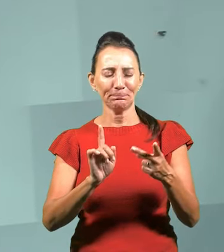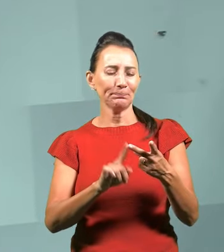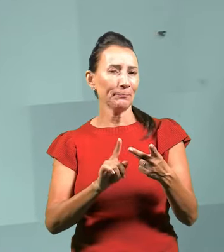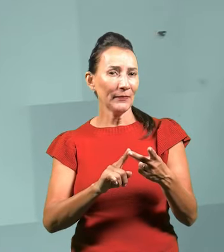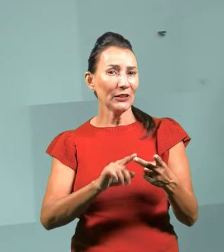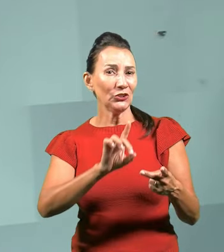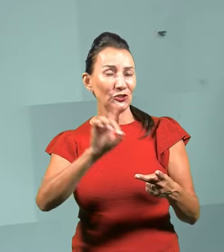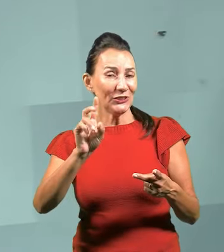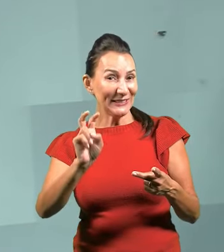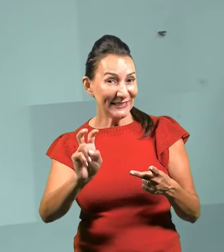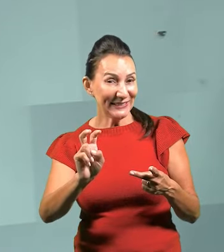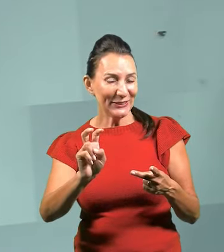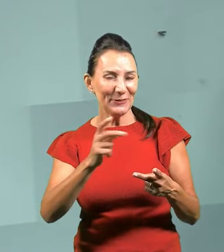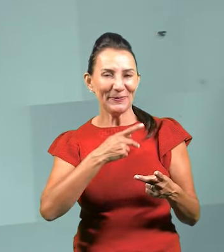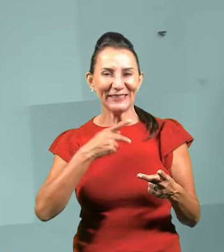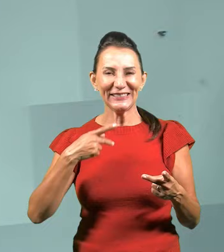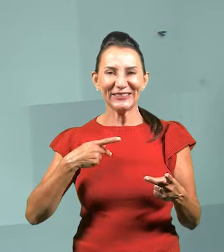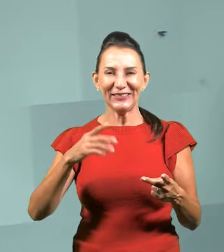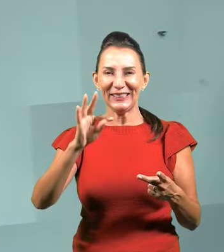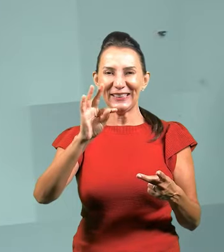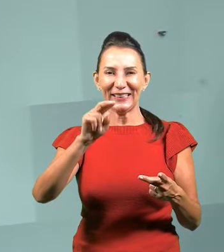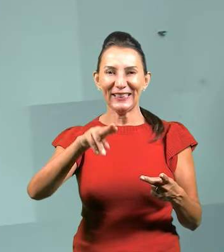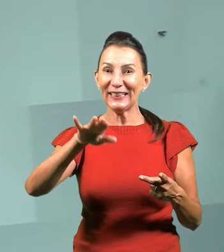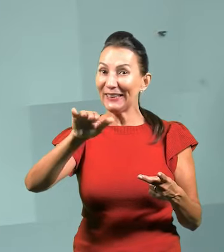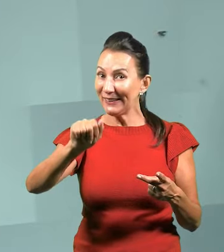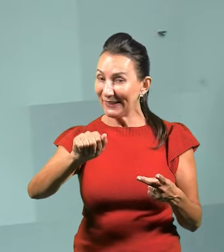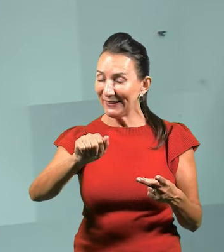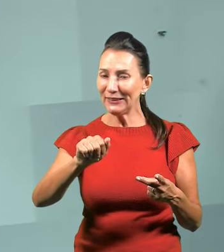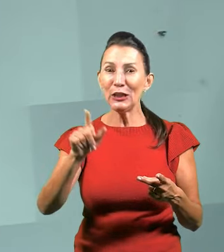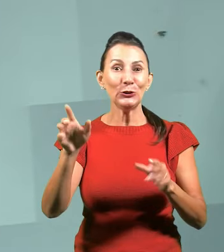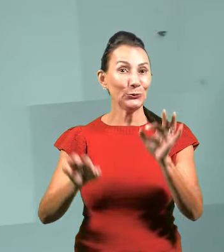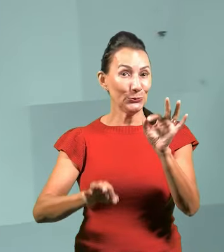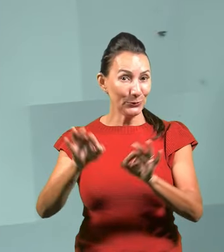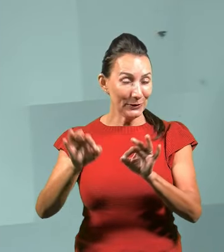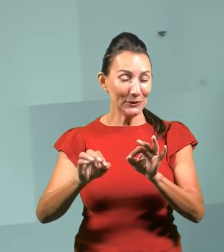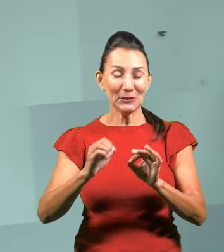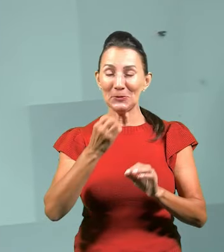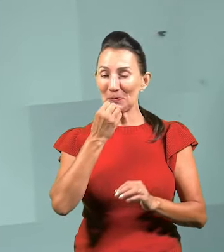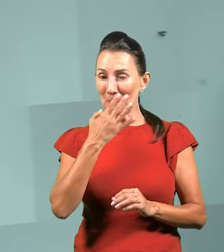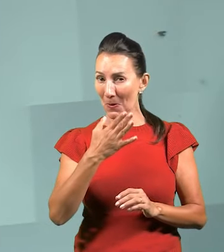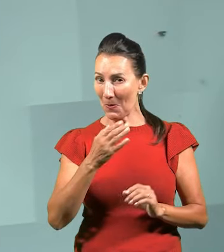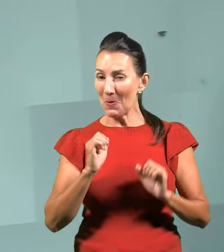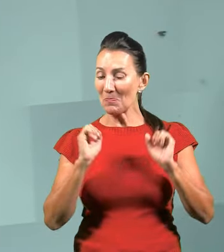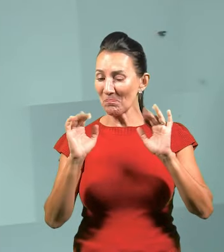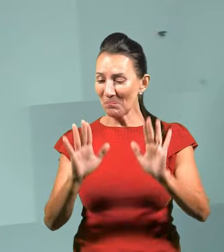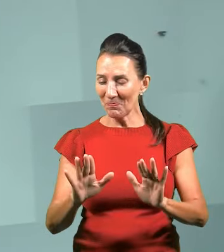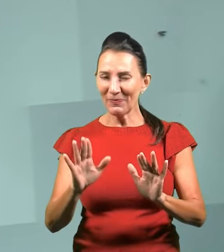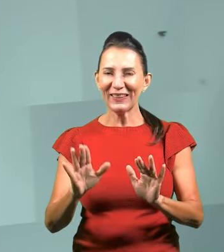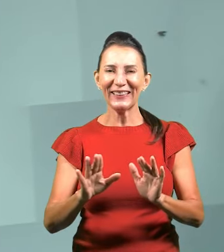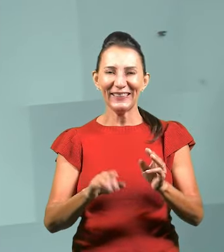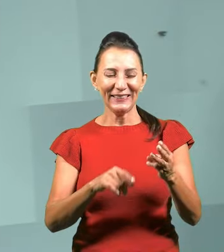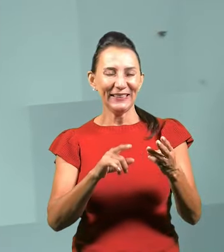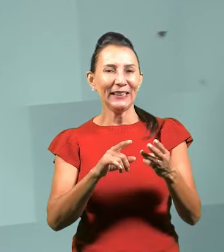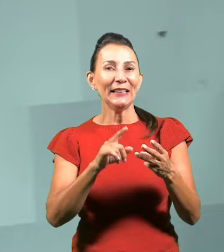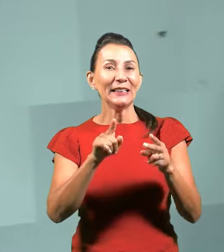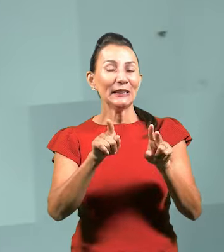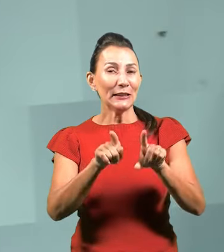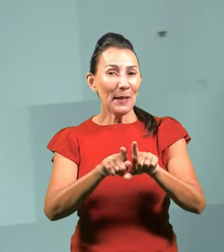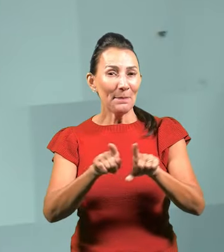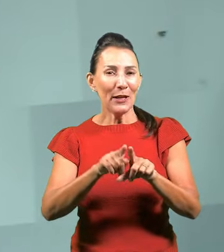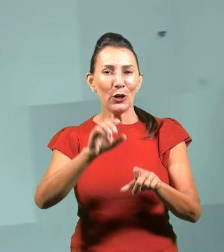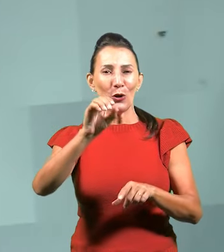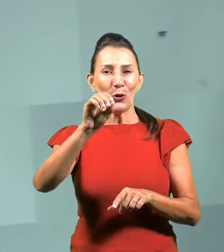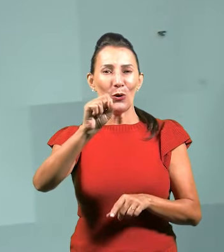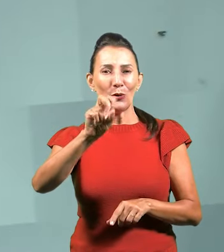No dia 4 ele também, no dia 5 Tânia Tereza. Que legal, aquela juíza abençoada, Tânia Tereza